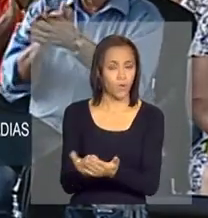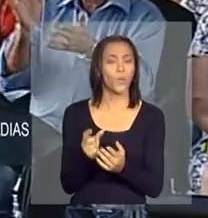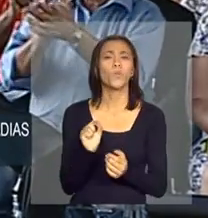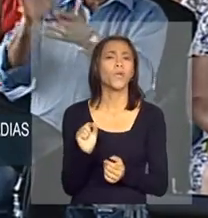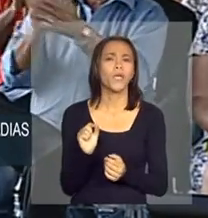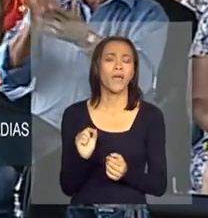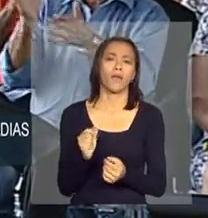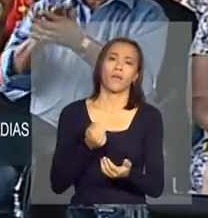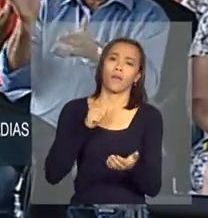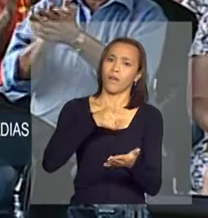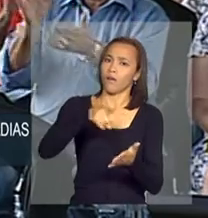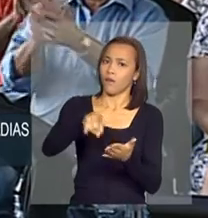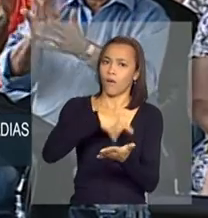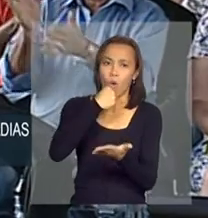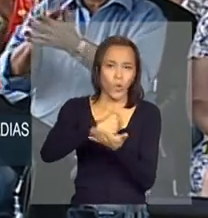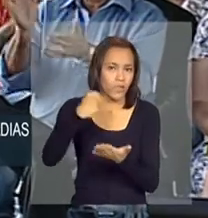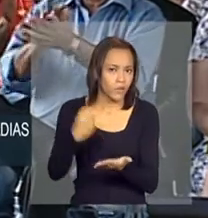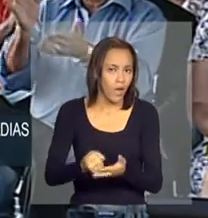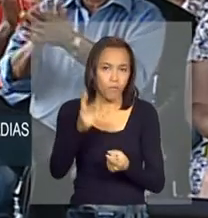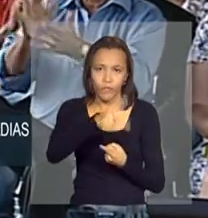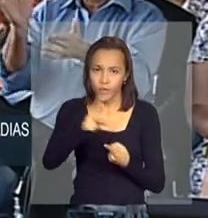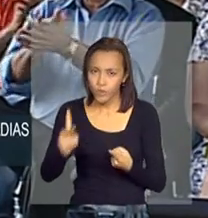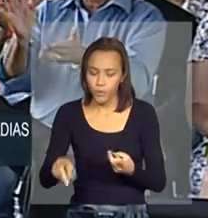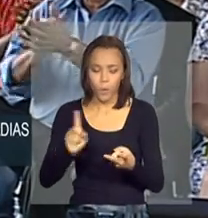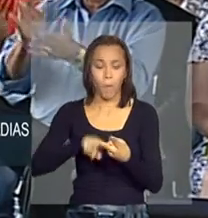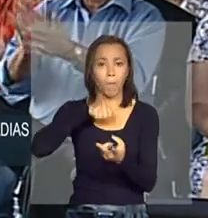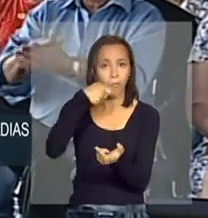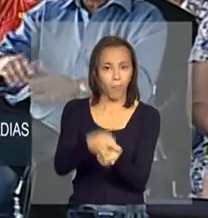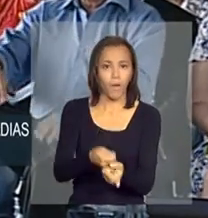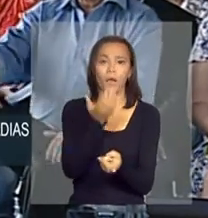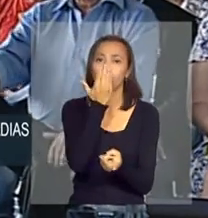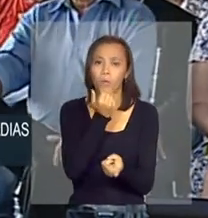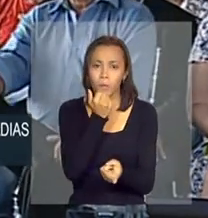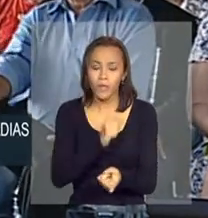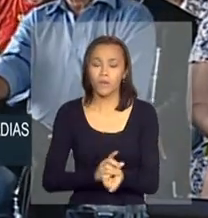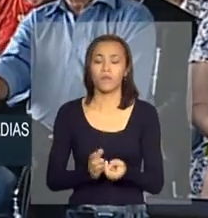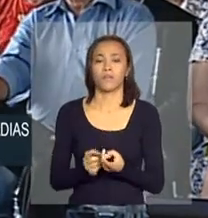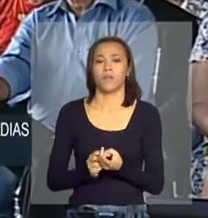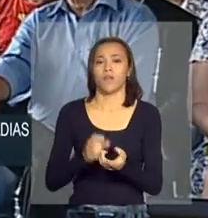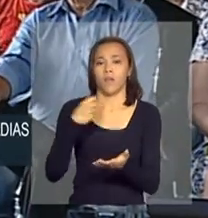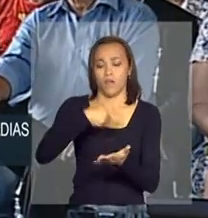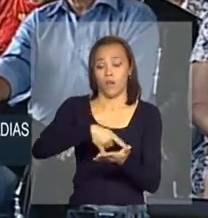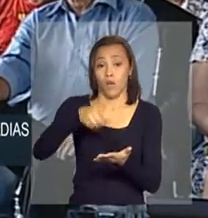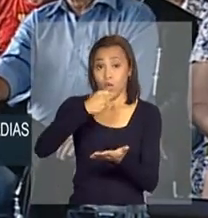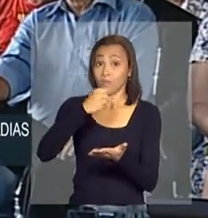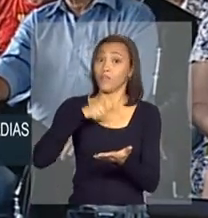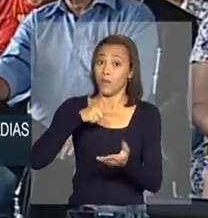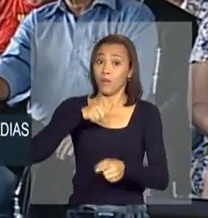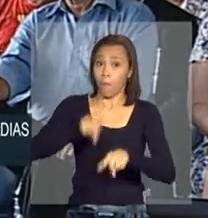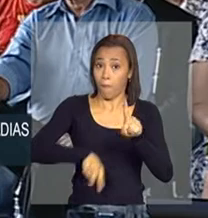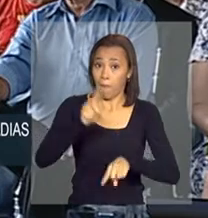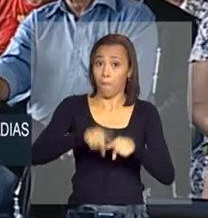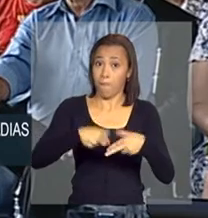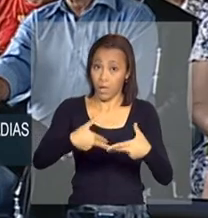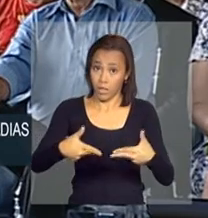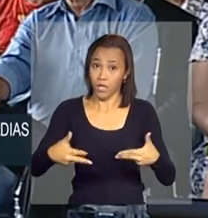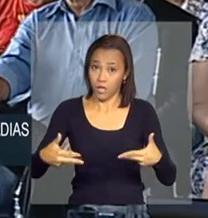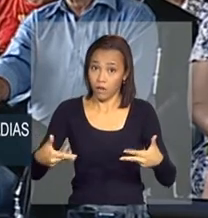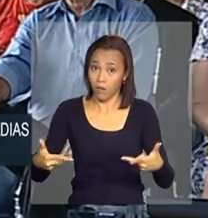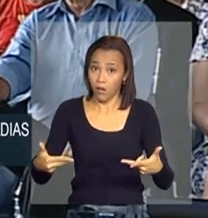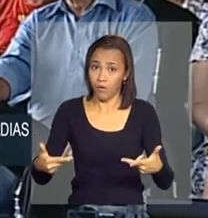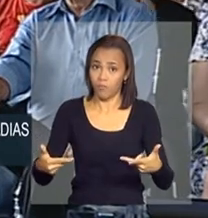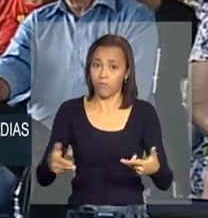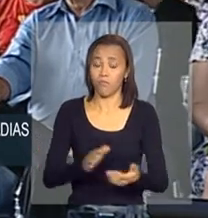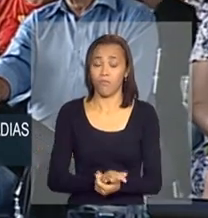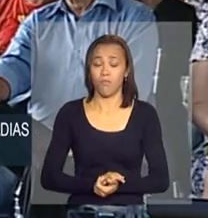contratar Professor pagar comida contratar teus equipamentos o chamado